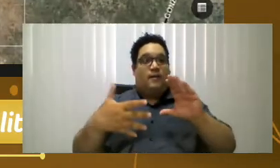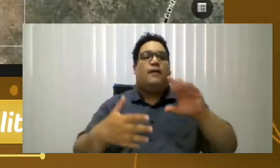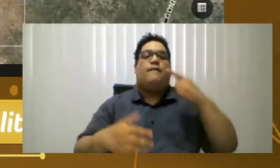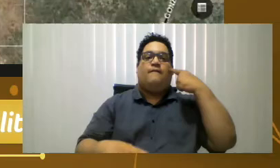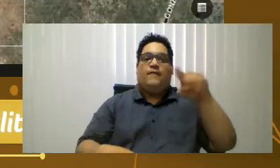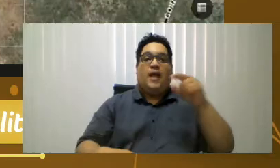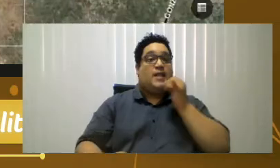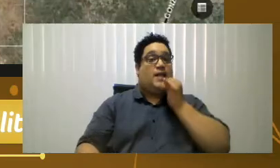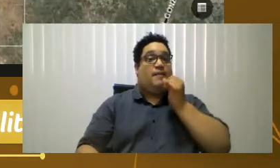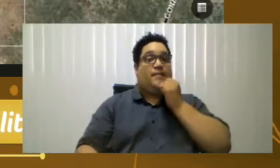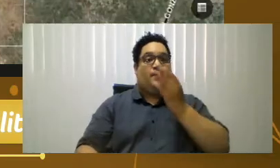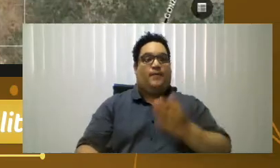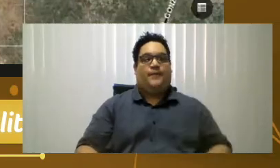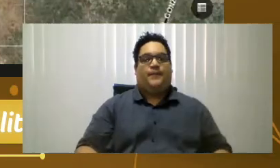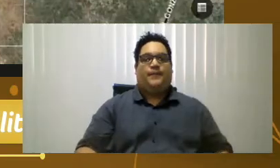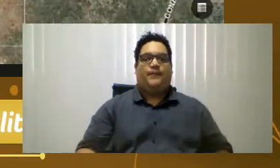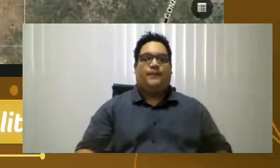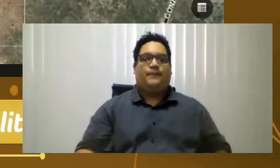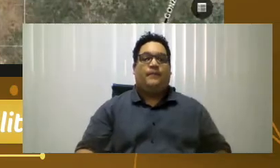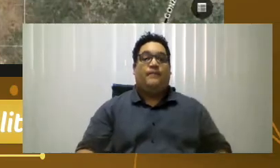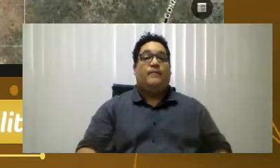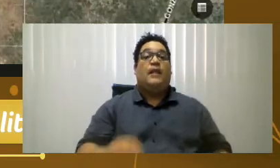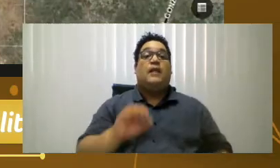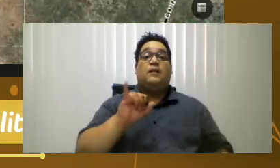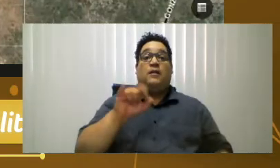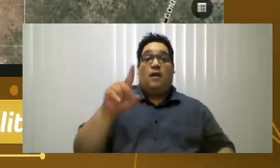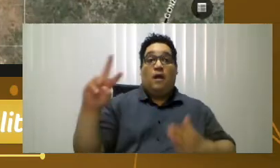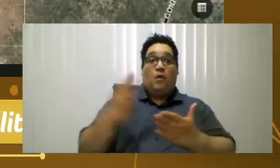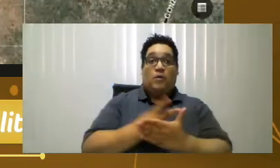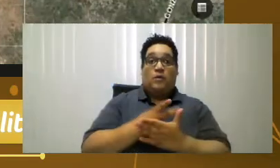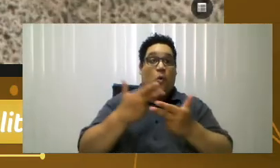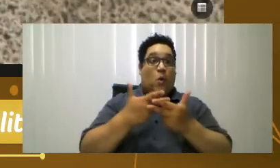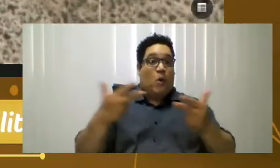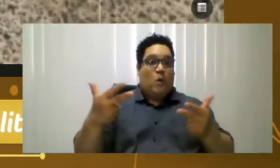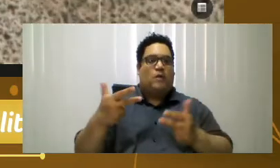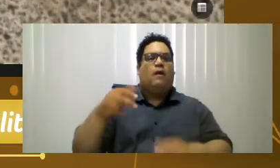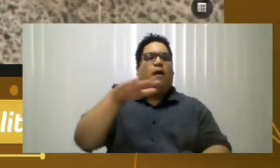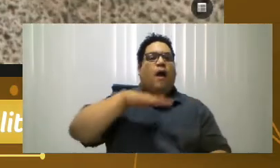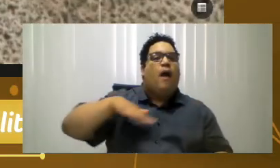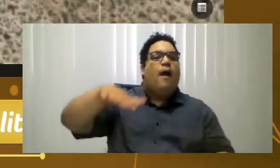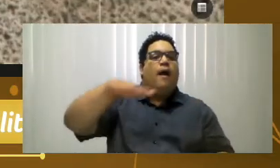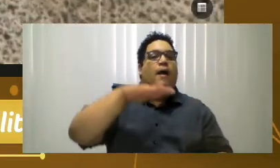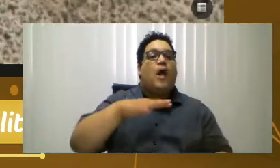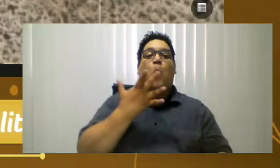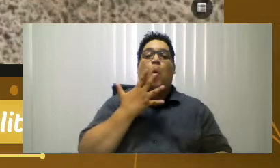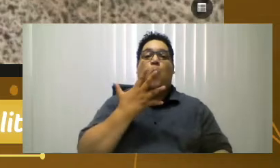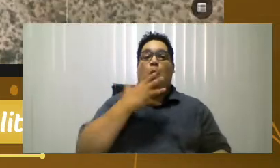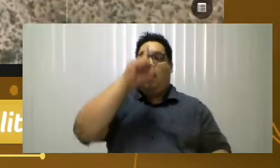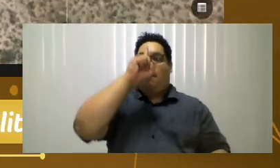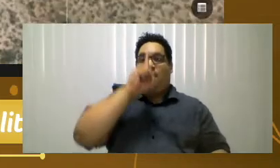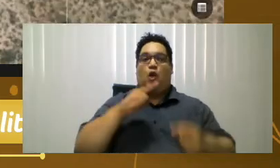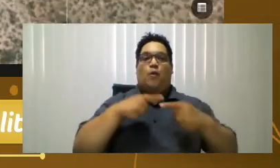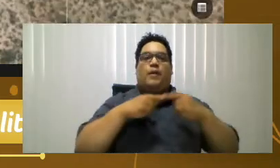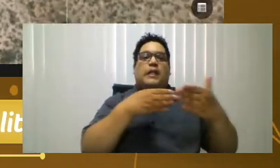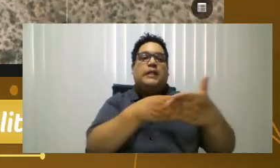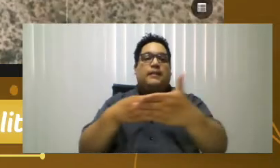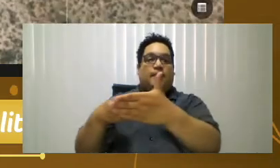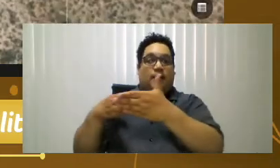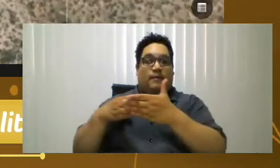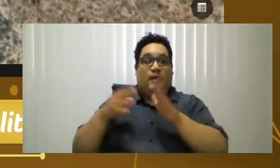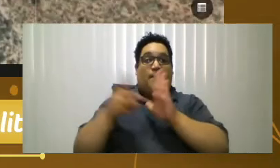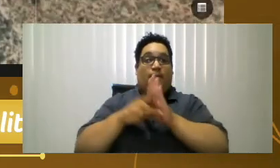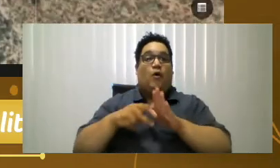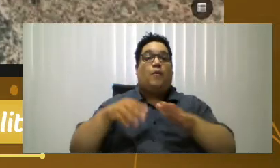um exemplo, que vamos supor que se aqui tivesse uma ocorrência, essa área amarela que é o limite da